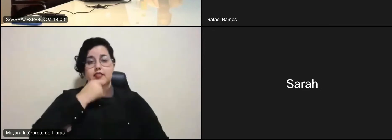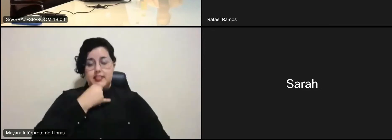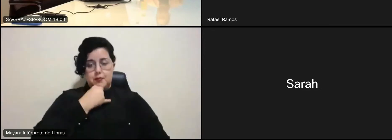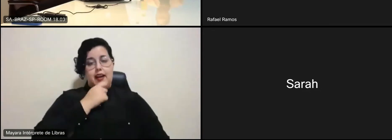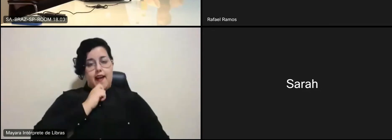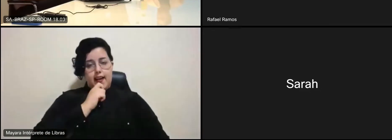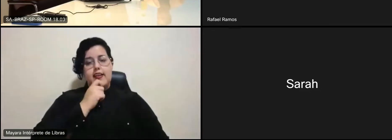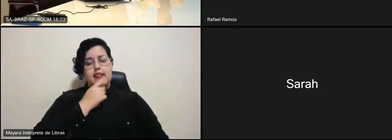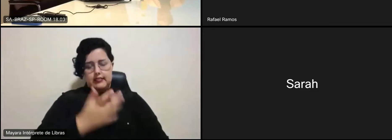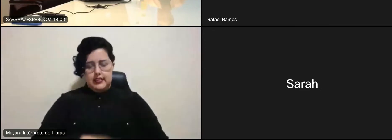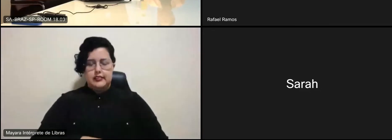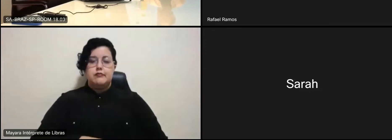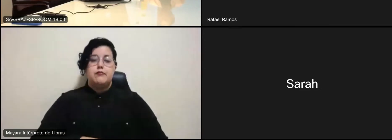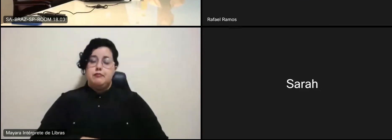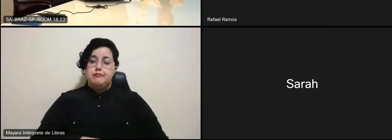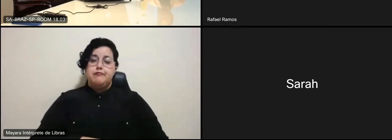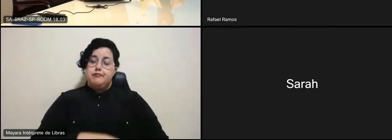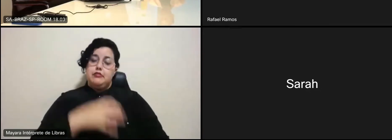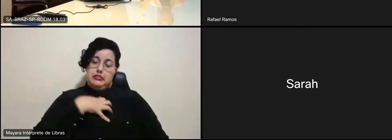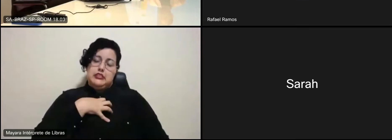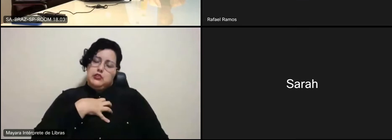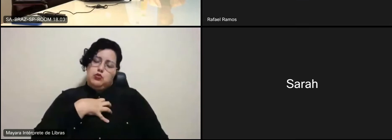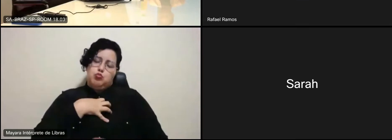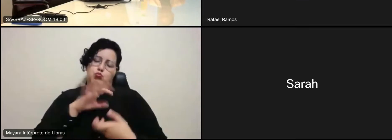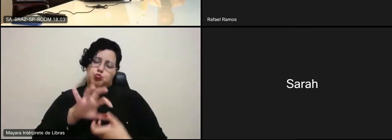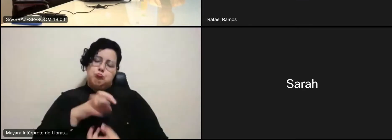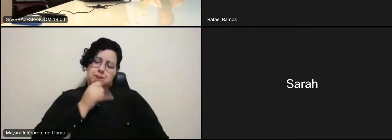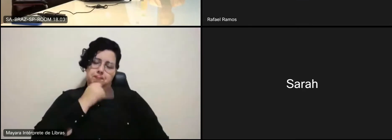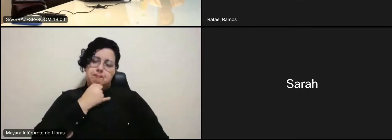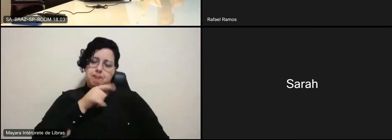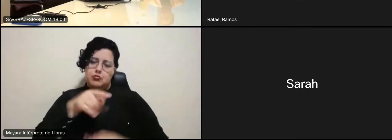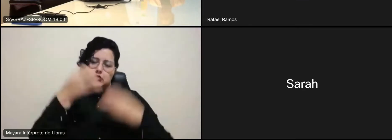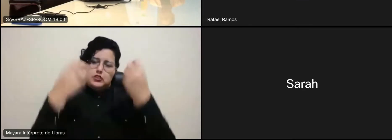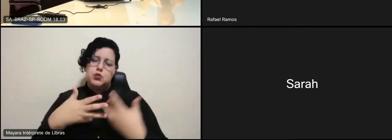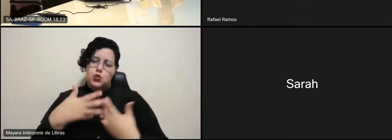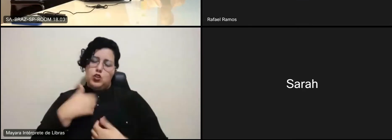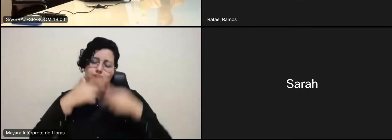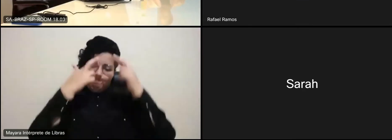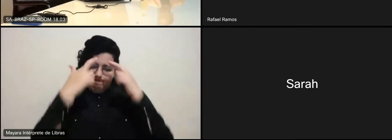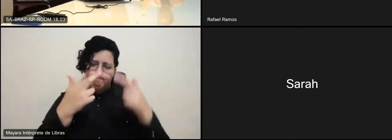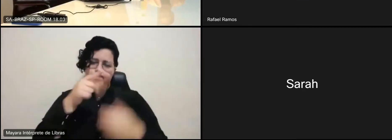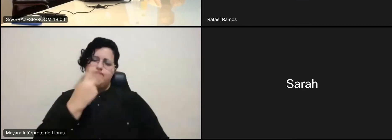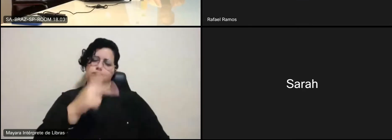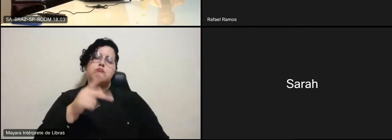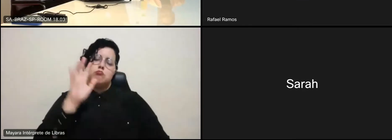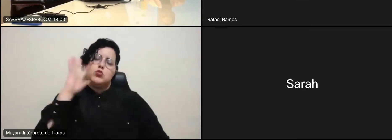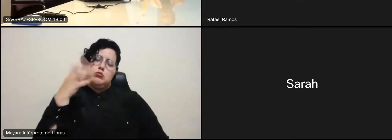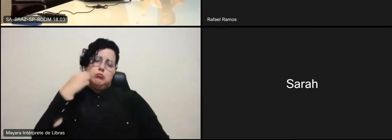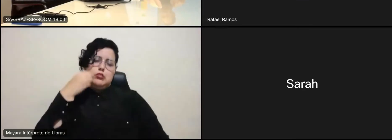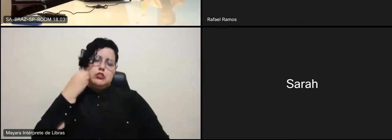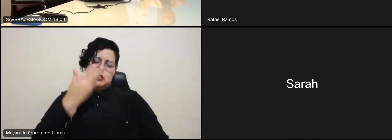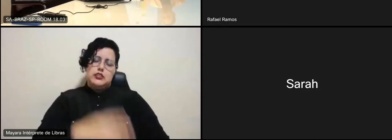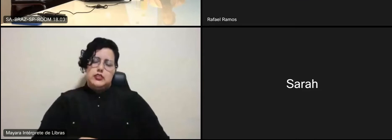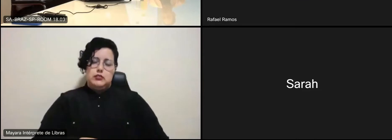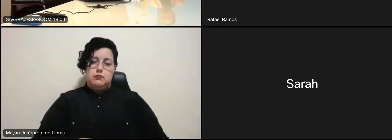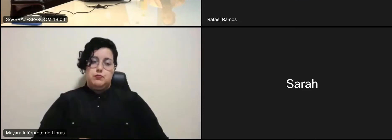né? Então, enfim, sinto daqui um pouco da sua dor quando você fala e todo o meu respeito pelo que você viveu.